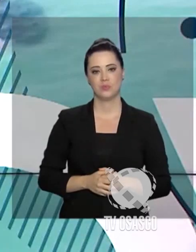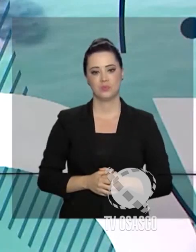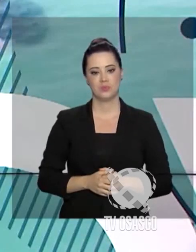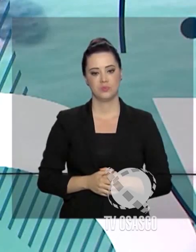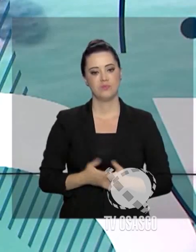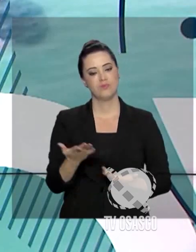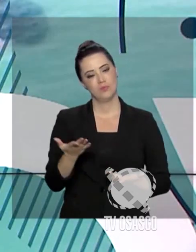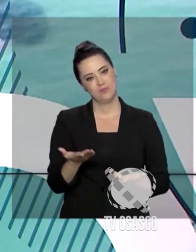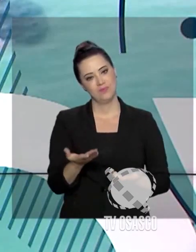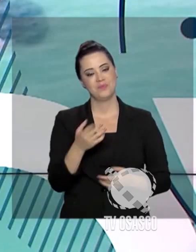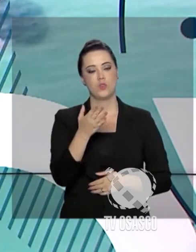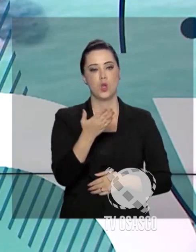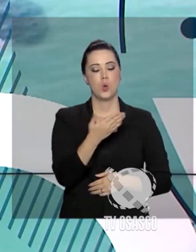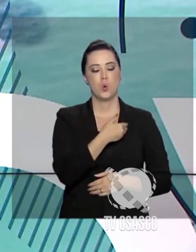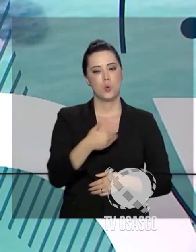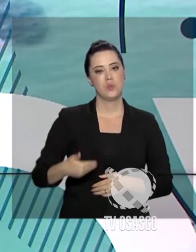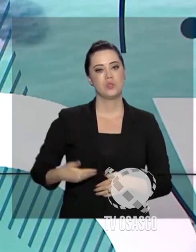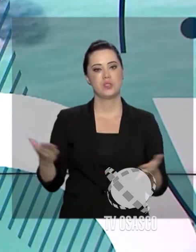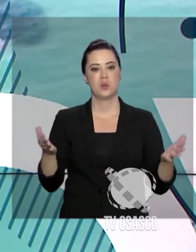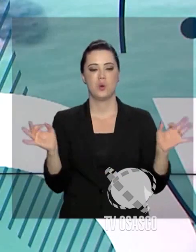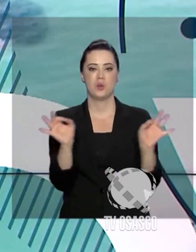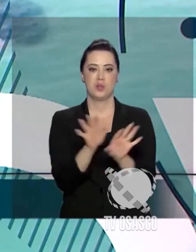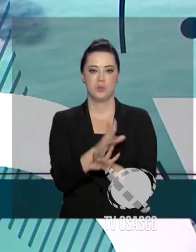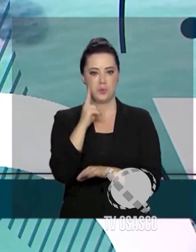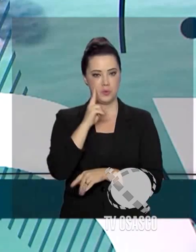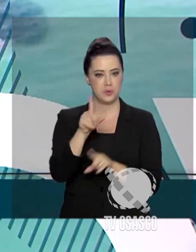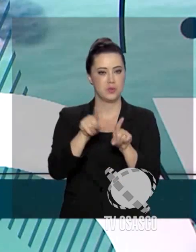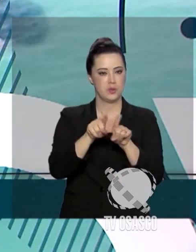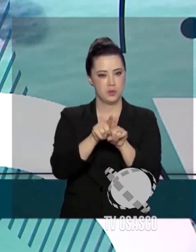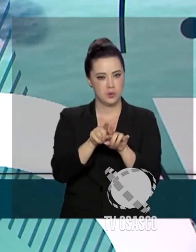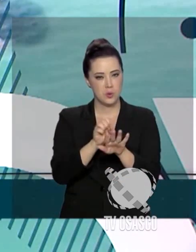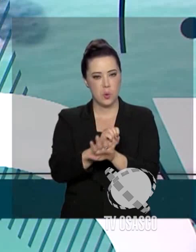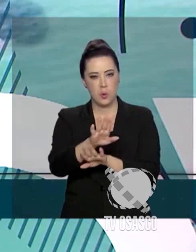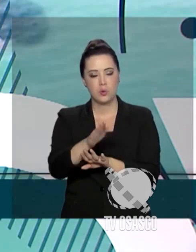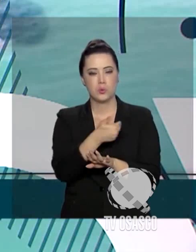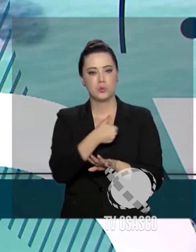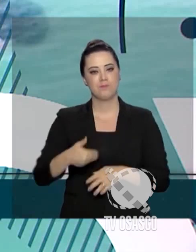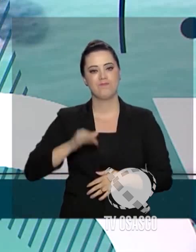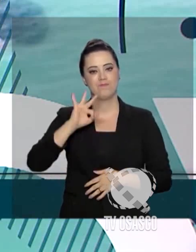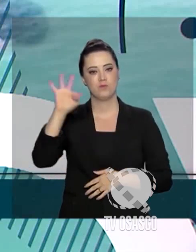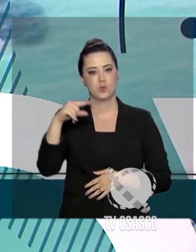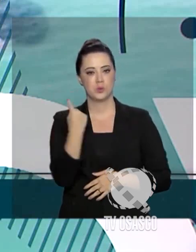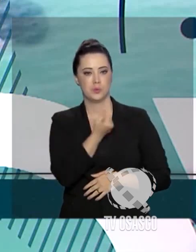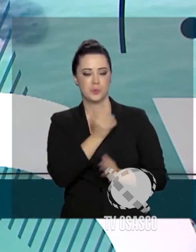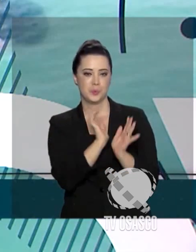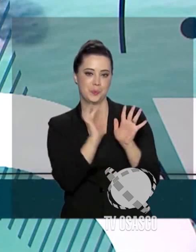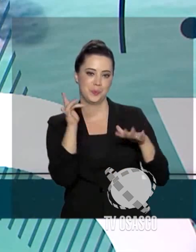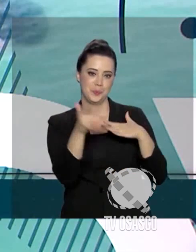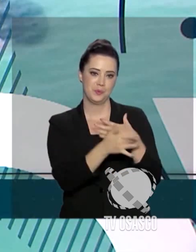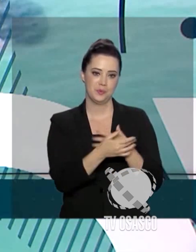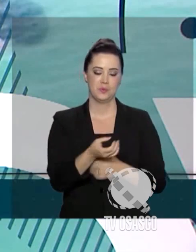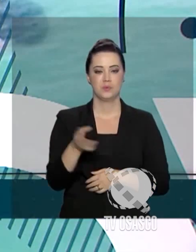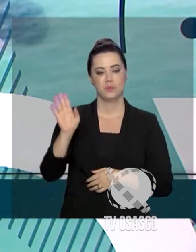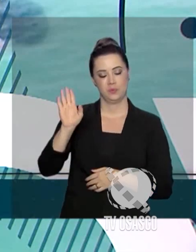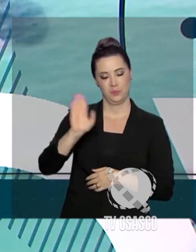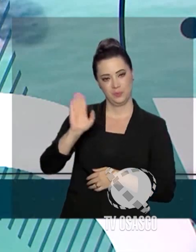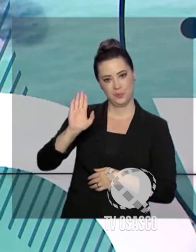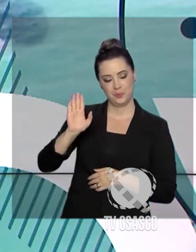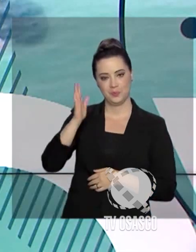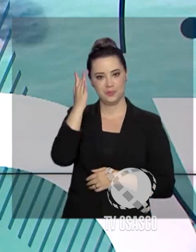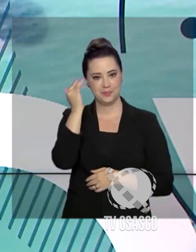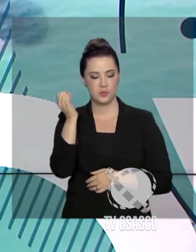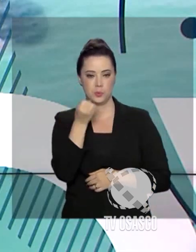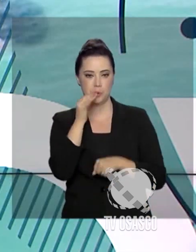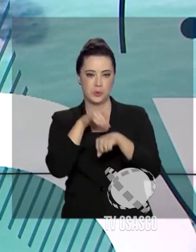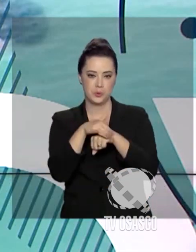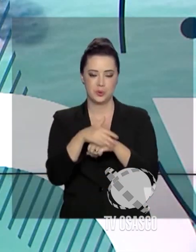Tá aí a dica. O governo agora fica por aqui. Continue acompanhando as notícias do governo federal nas nossas redes sociais. Nos vemos amanhã.